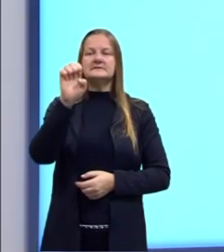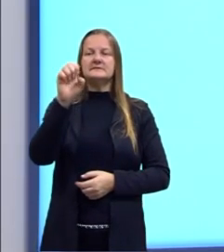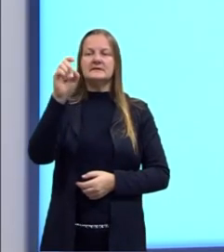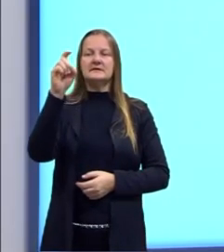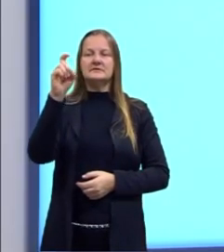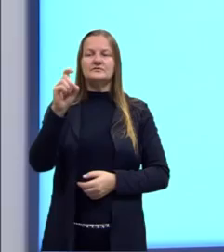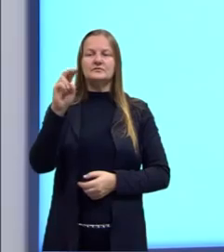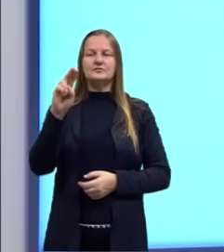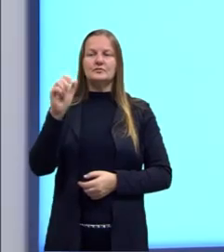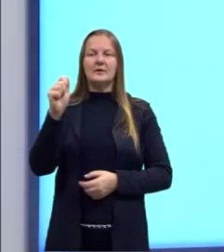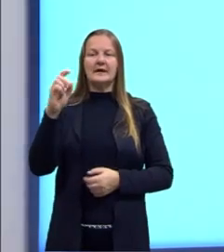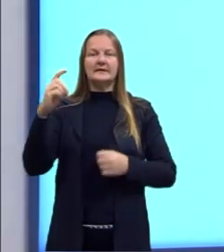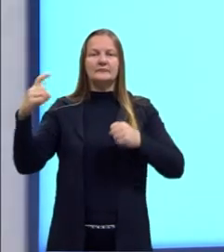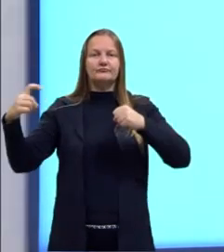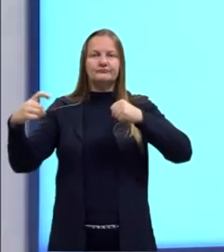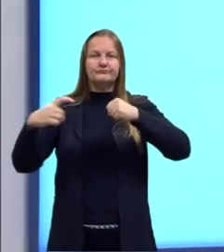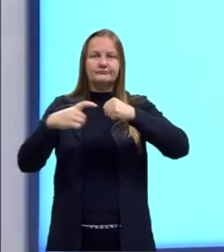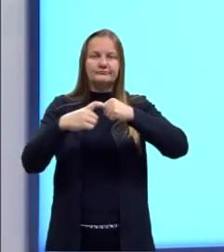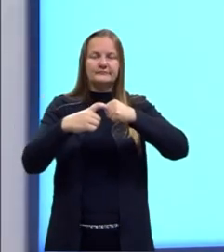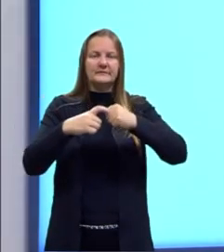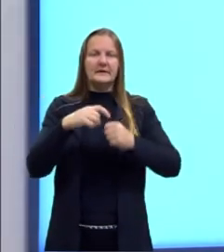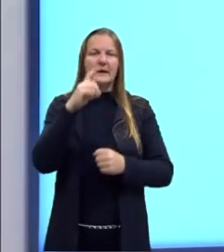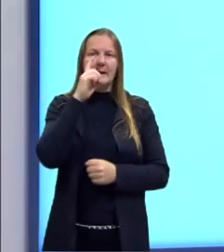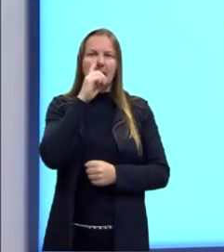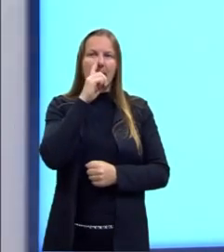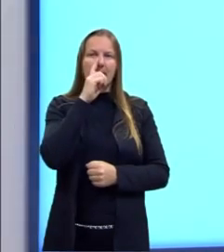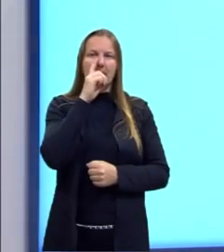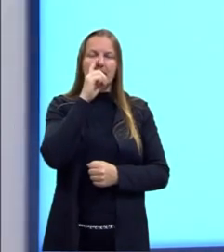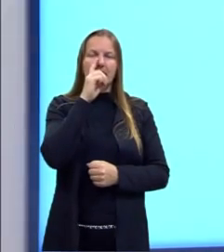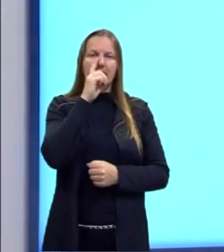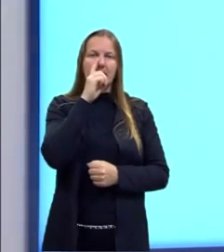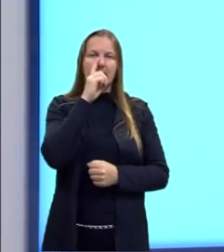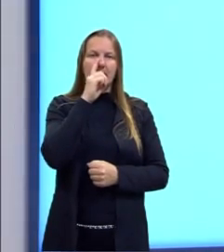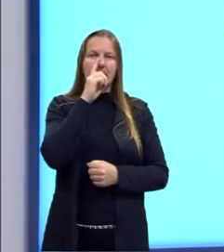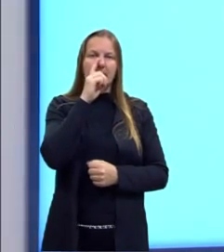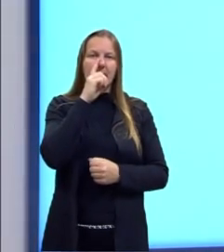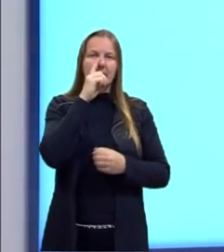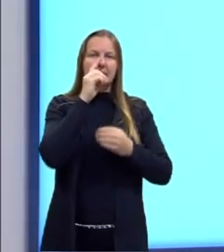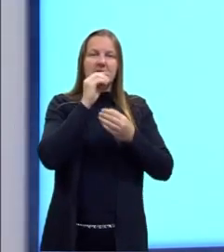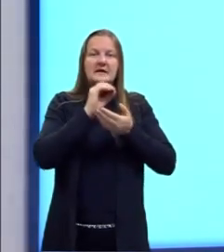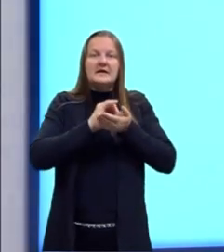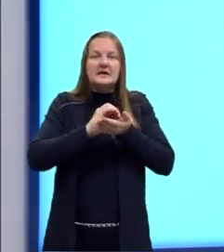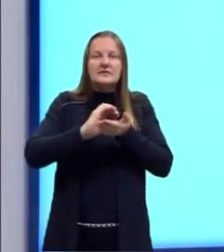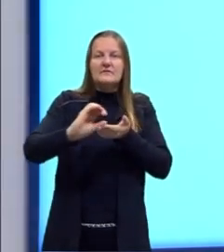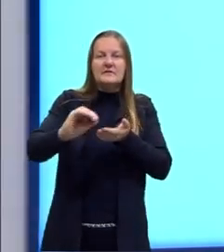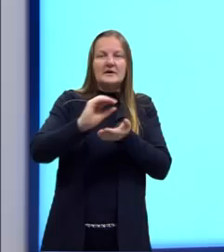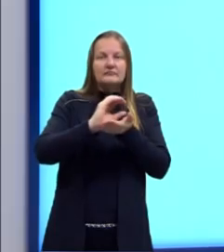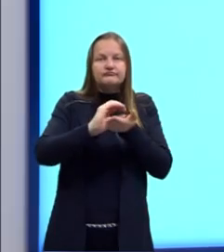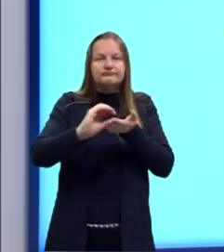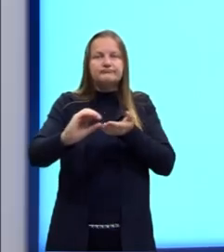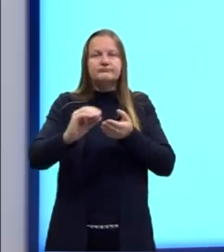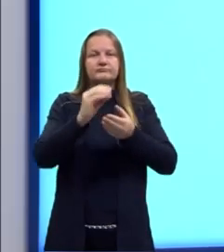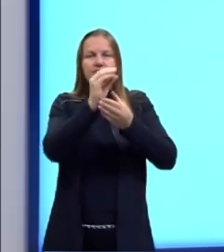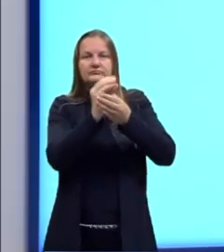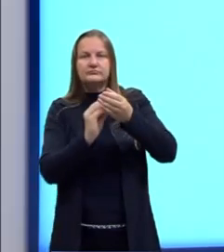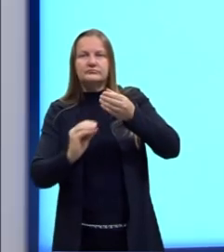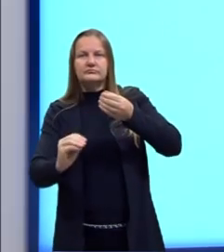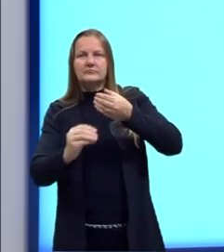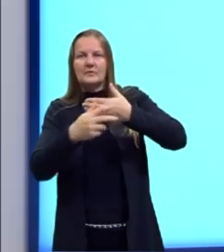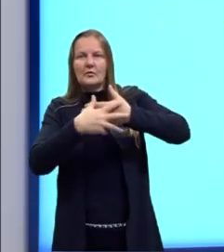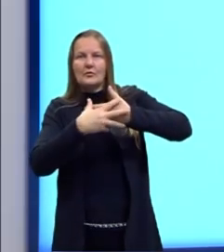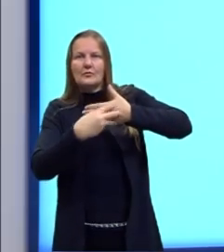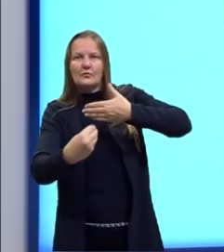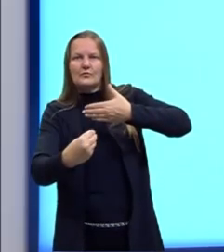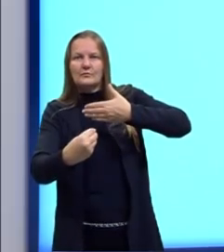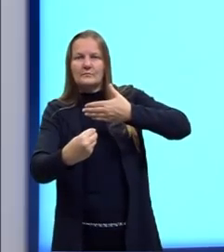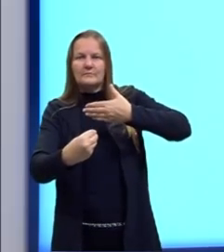a mãe vai doar digamos assim né entre aspas vai passar para a próxima